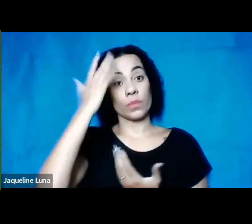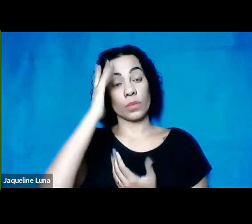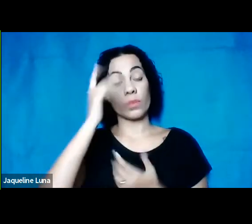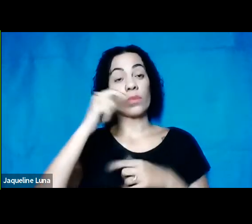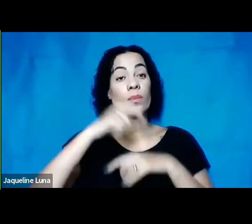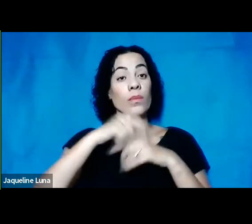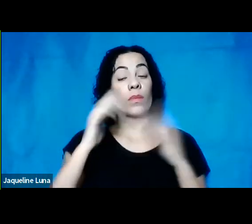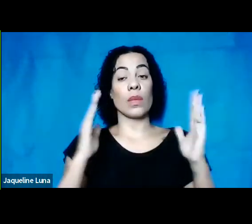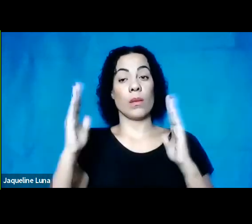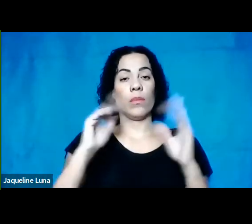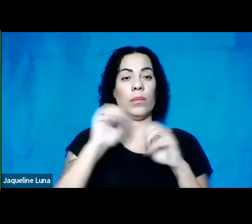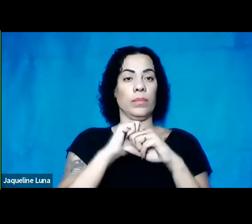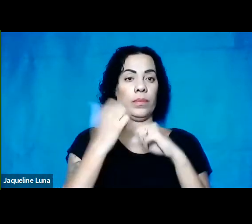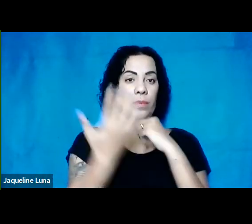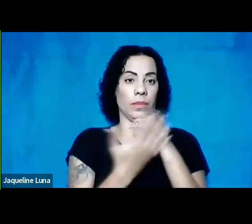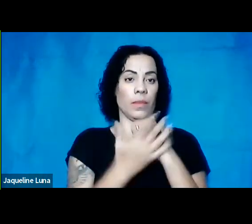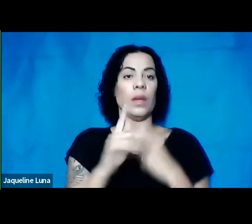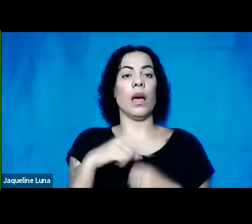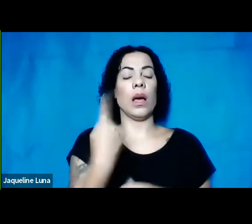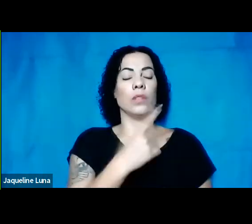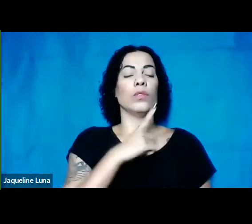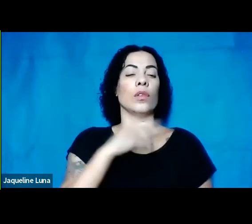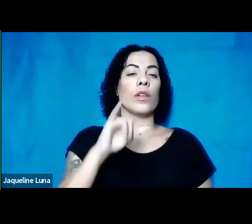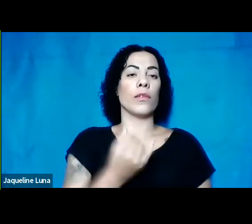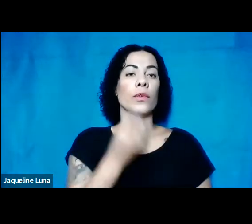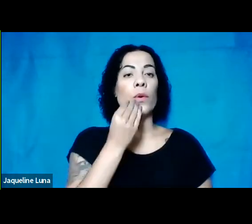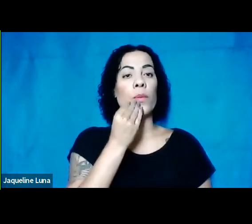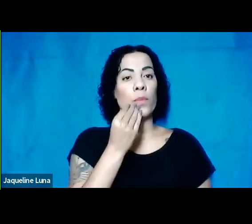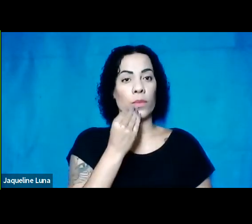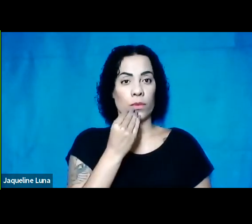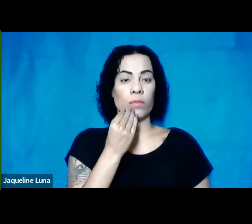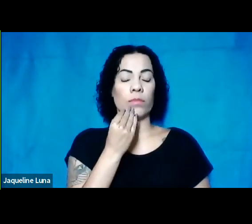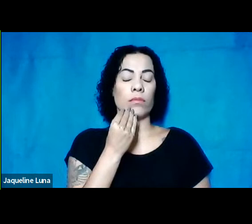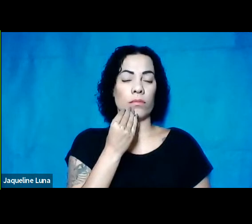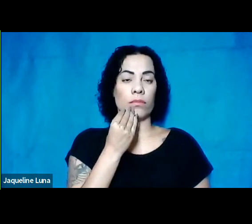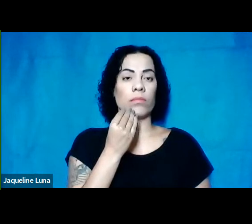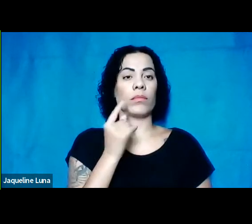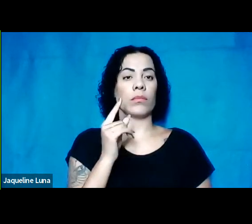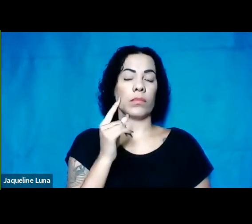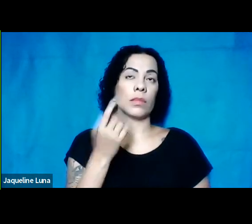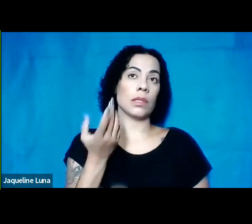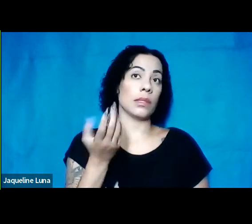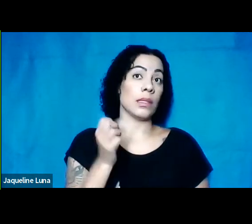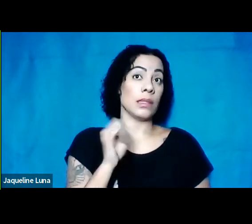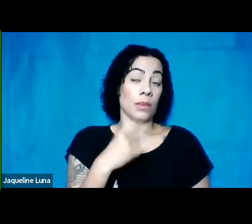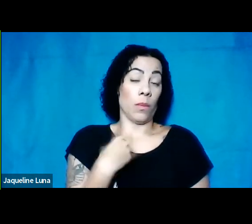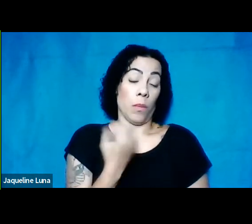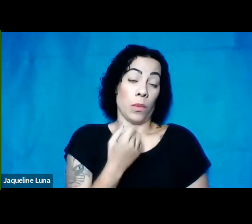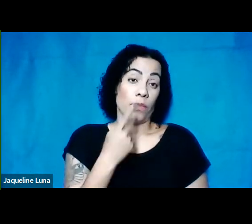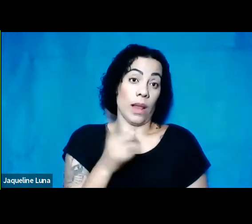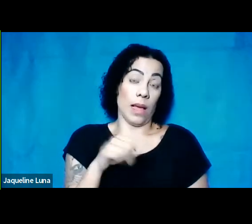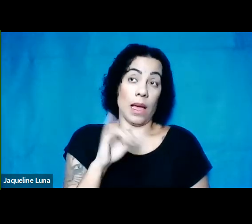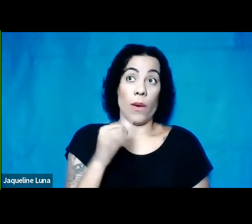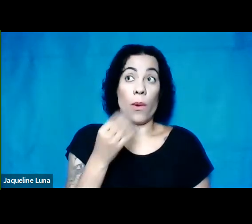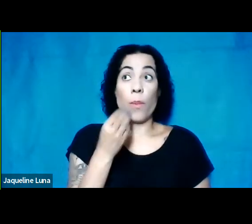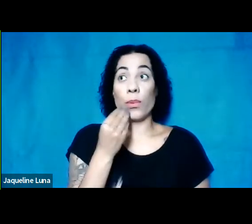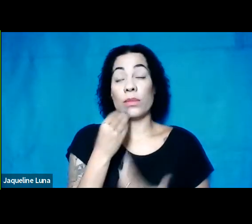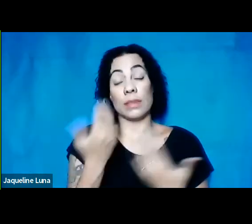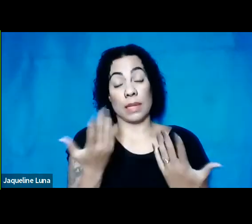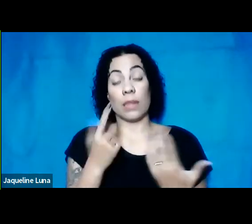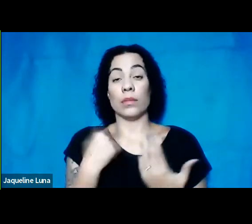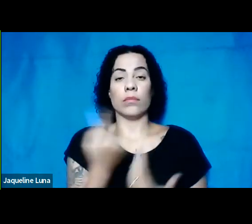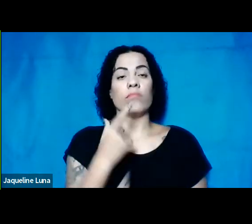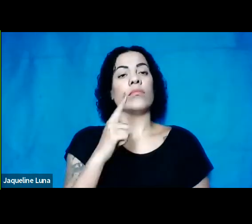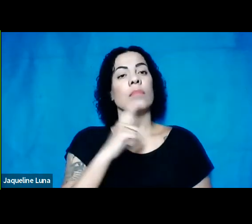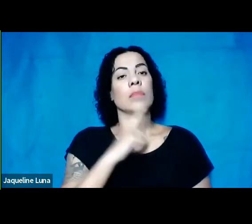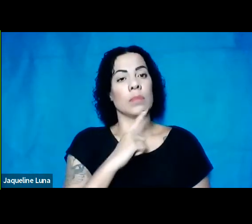período de pandemia a gente teve uma oportunidade, se é que a gente pode falar que houve alguma oportunidade, né? Mas a